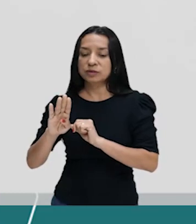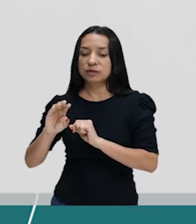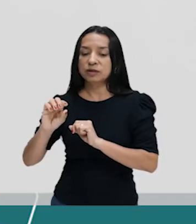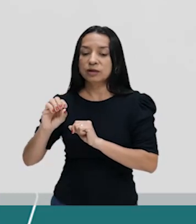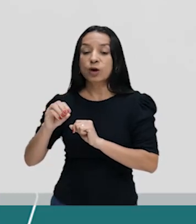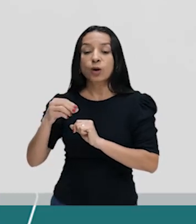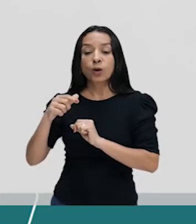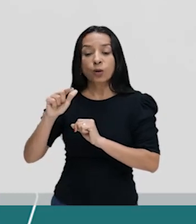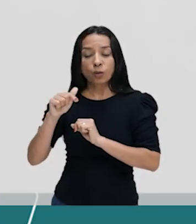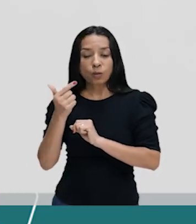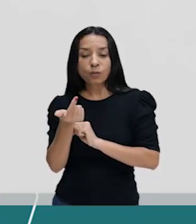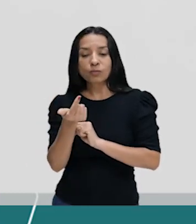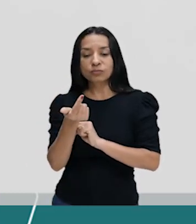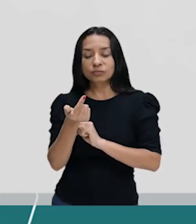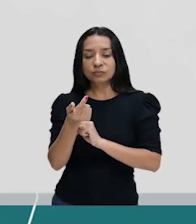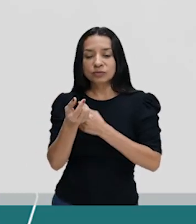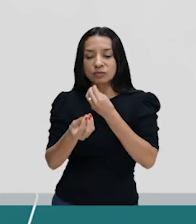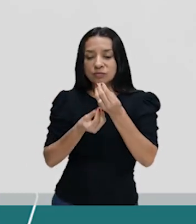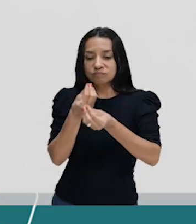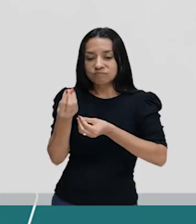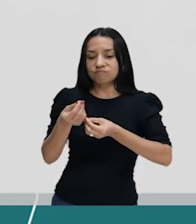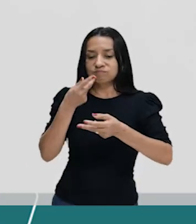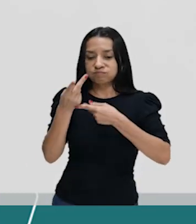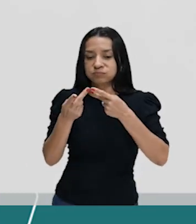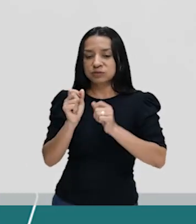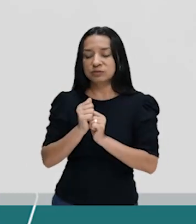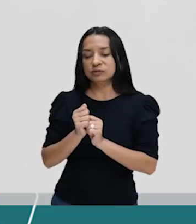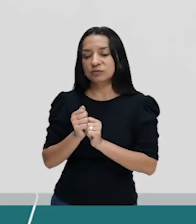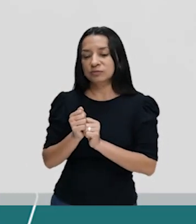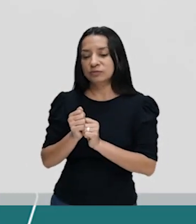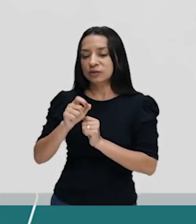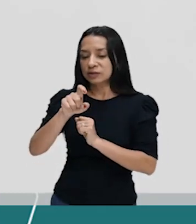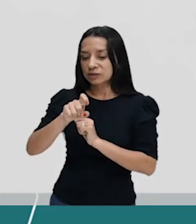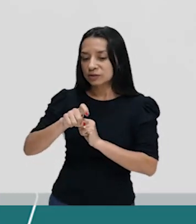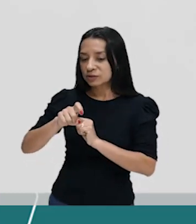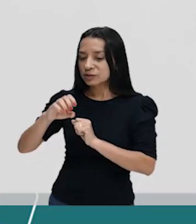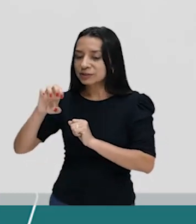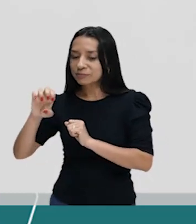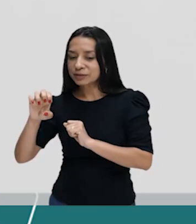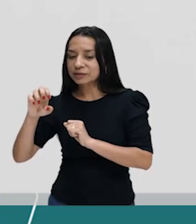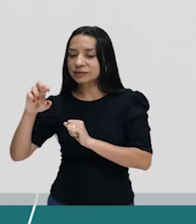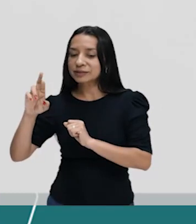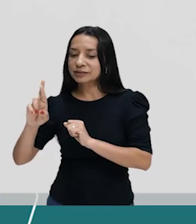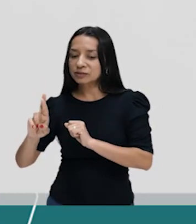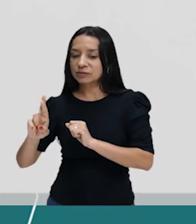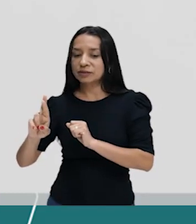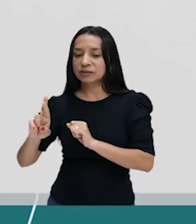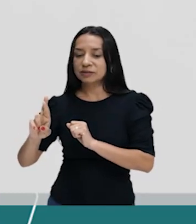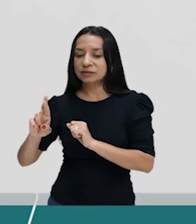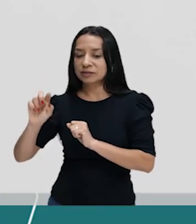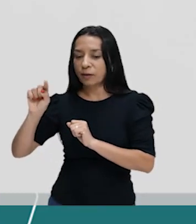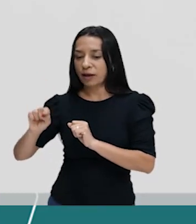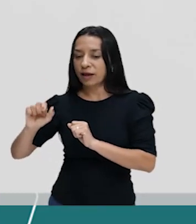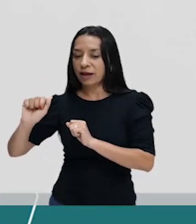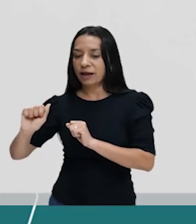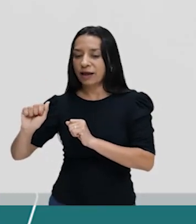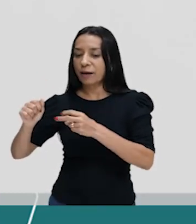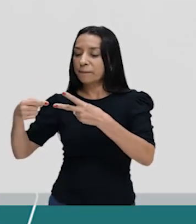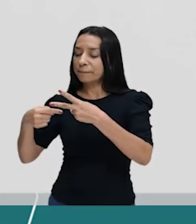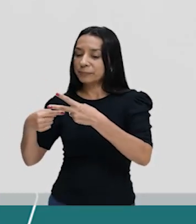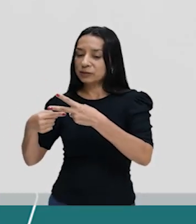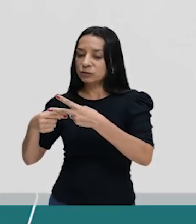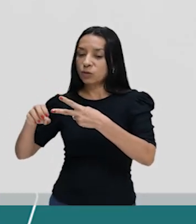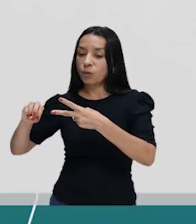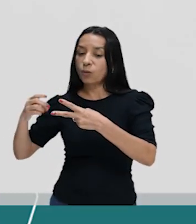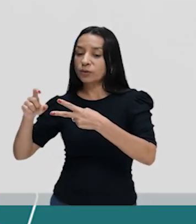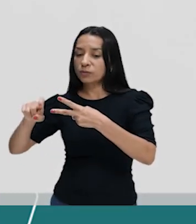isso, x pertence aos reais, tal que A menor ou igual a x, menor ou igual a B, tá? Então, veja que,